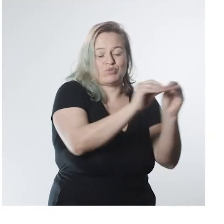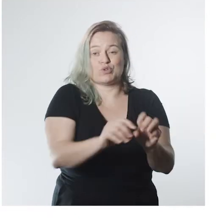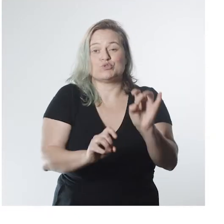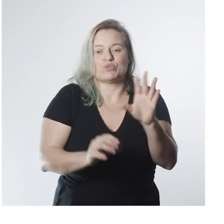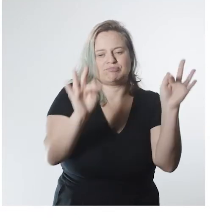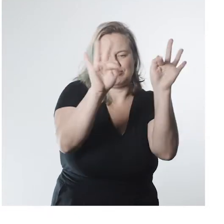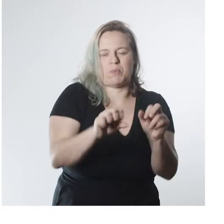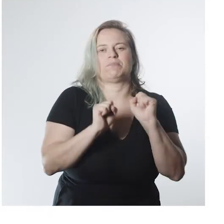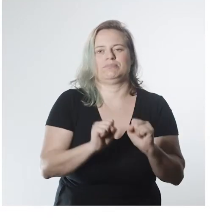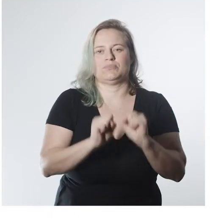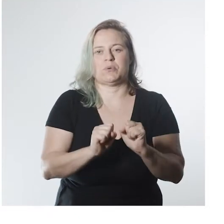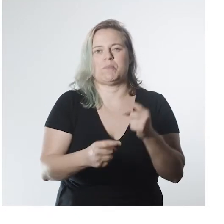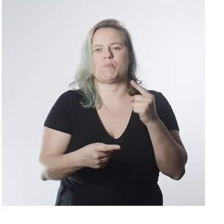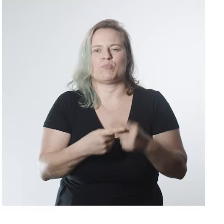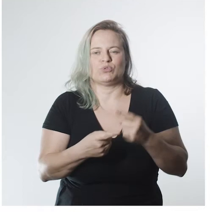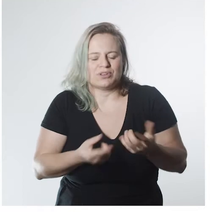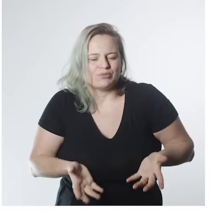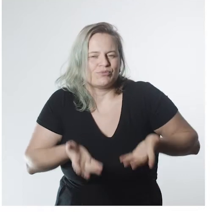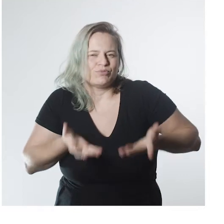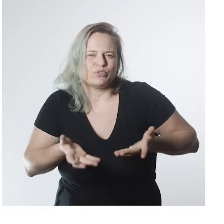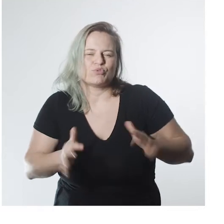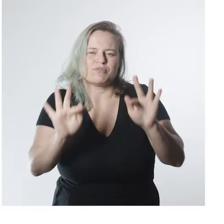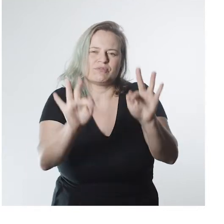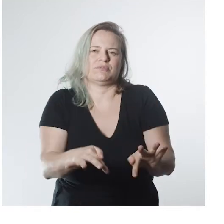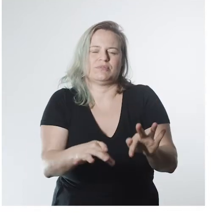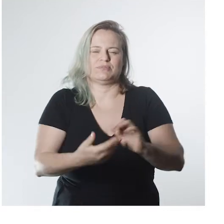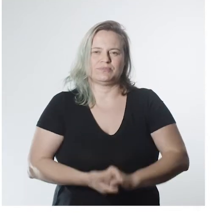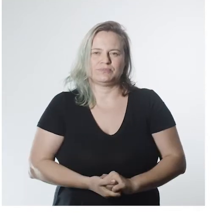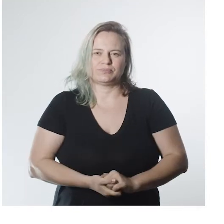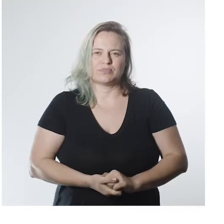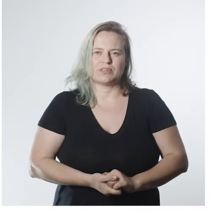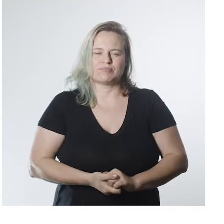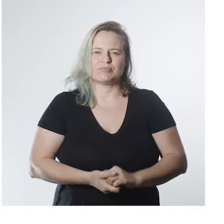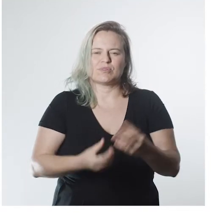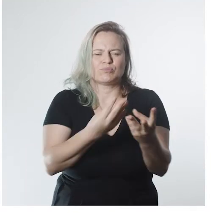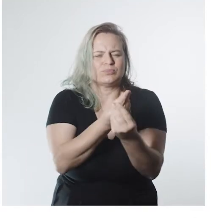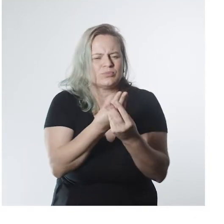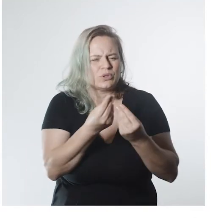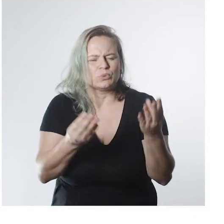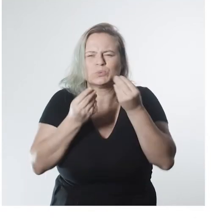final também, é para manter esse frescor, tá? É para dar essa textura e esses